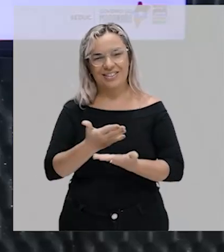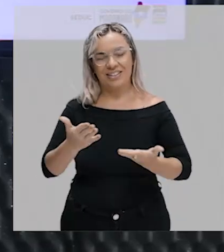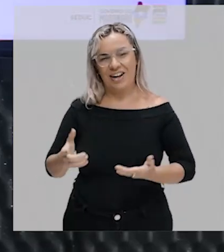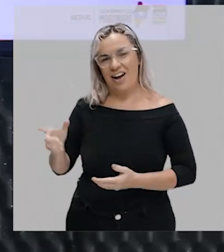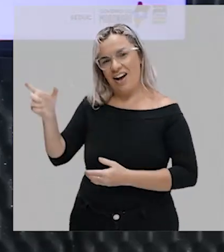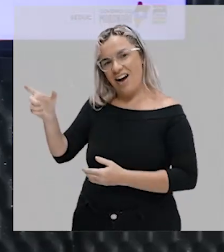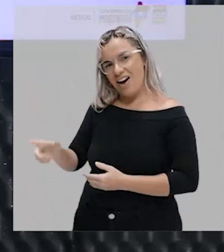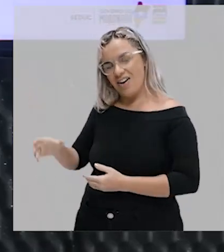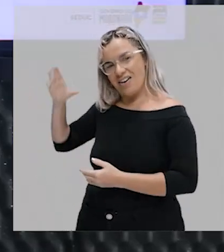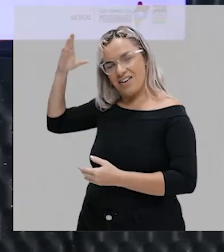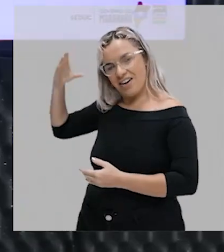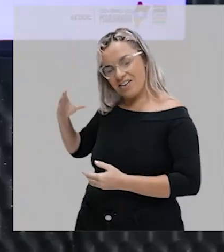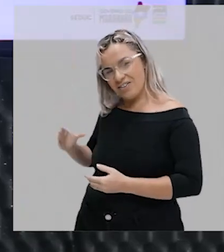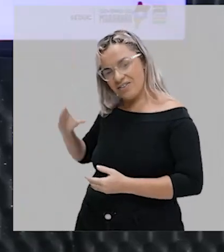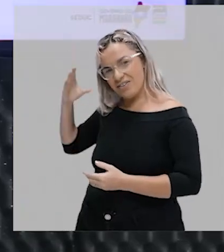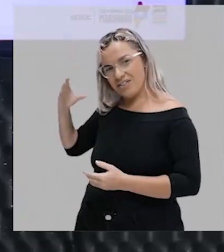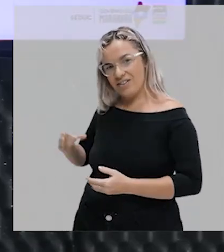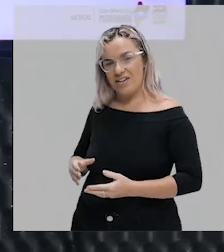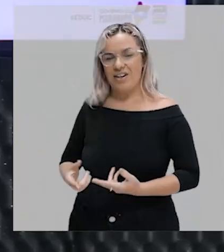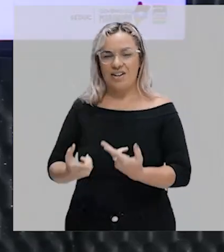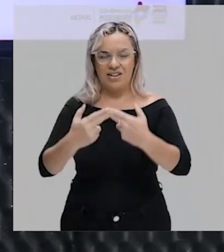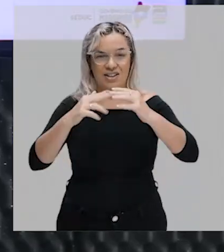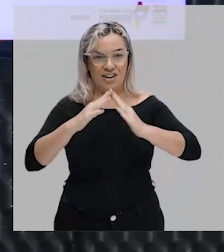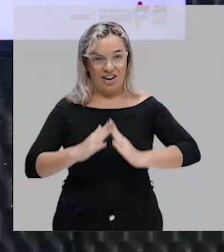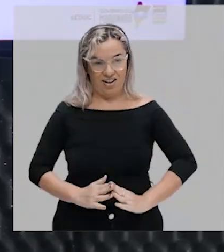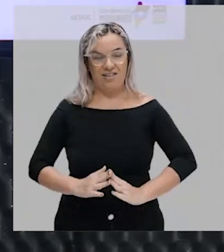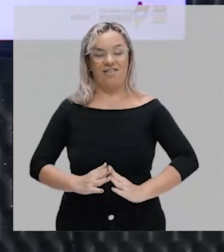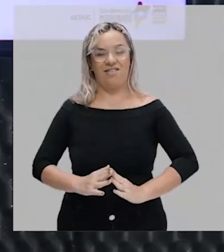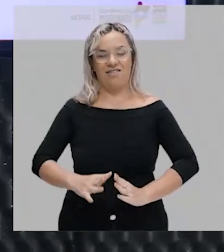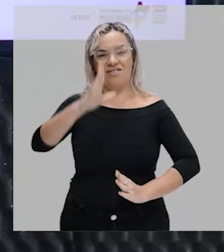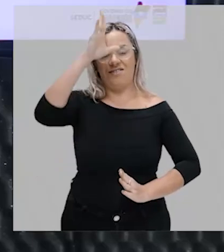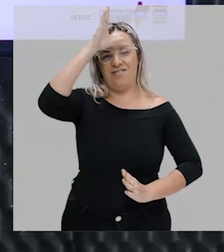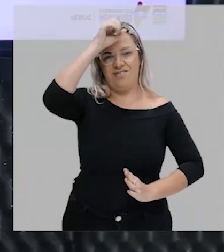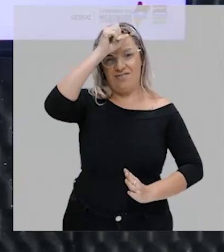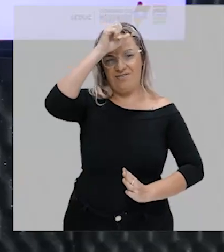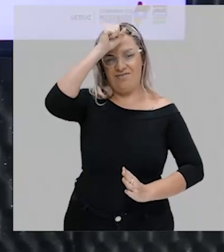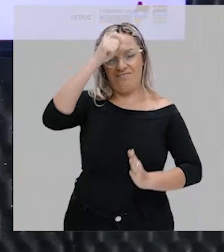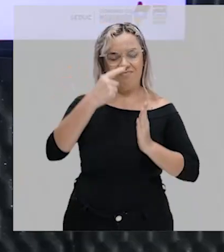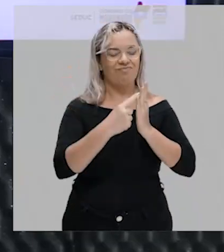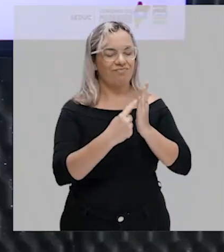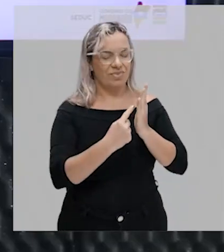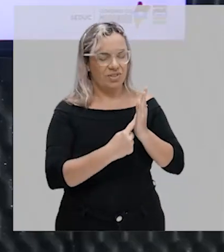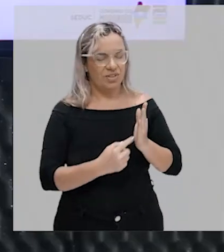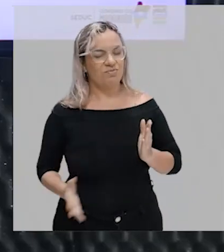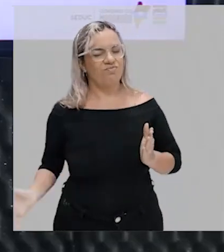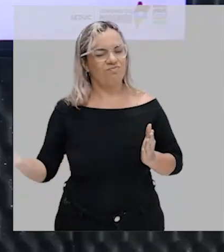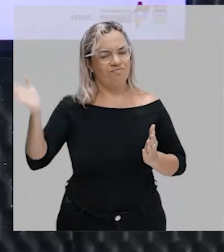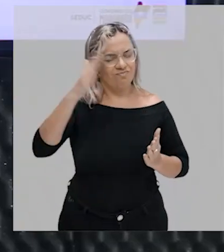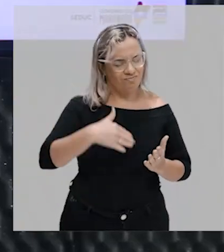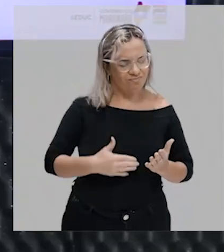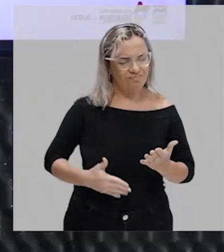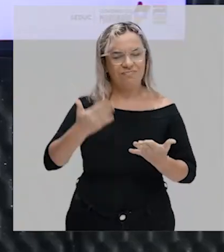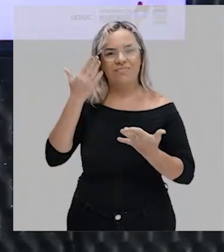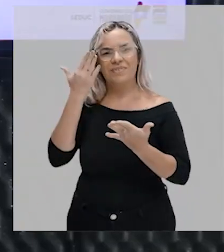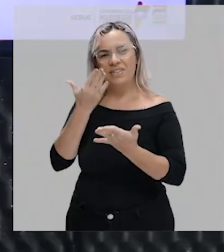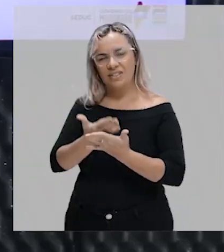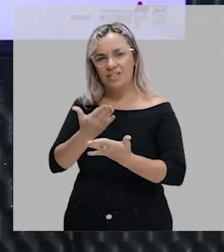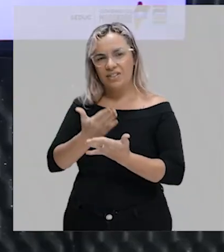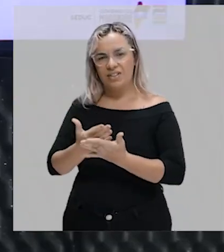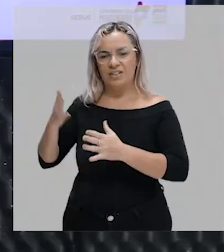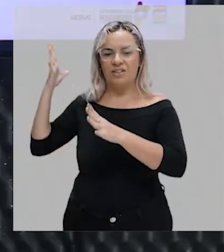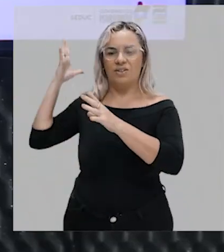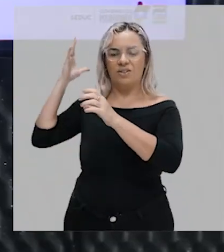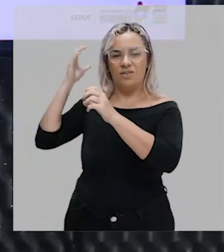eu sou a professora Cacau Sotero. Este é o programa Fique em Casa Aprendendo. Vamos de aula, vamos